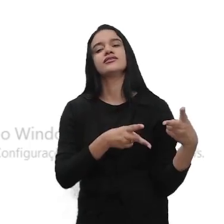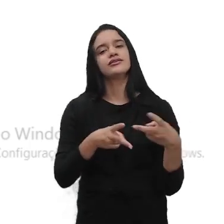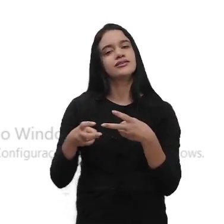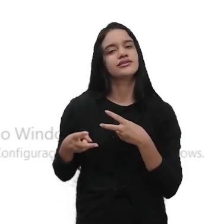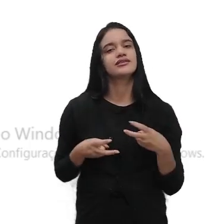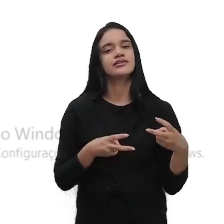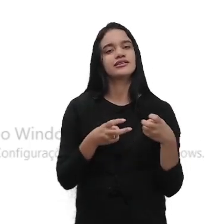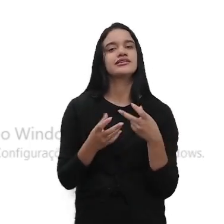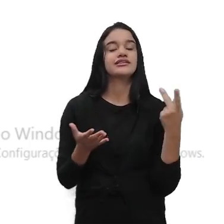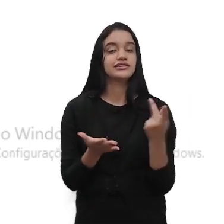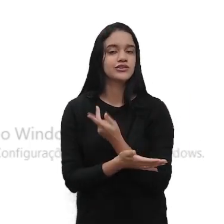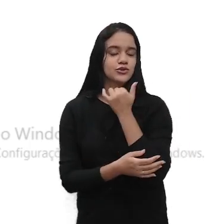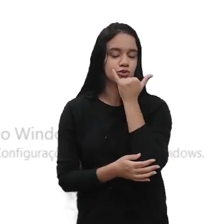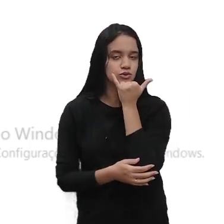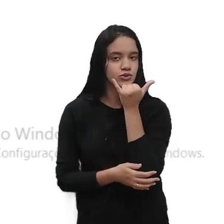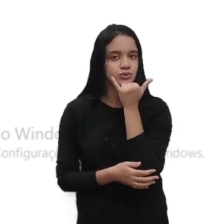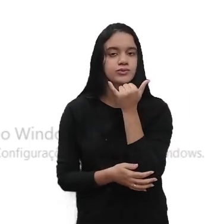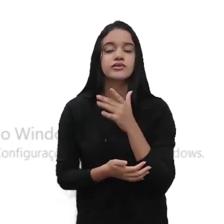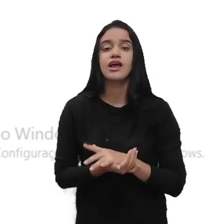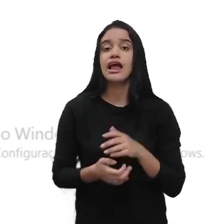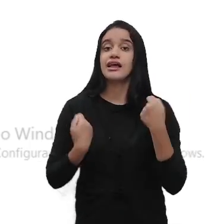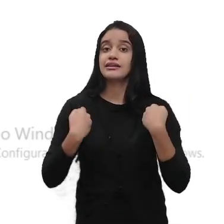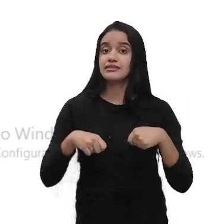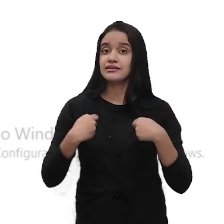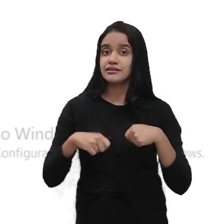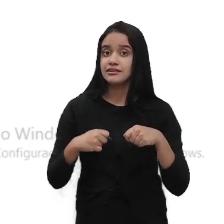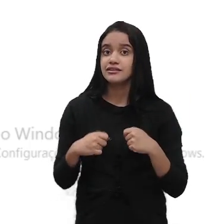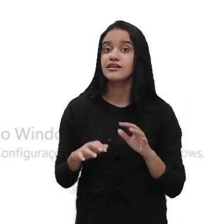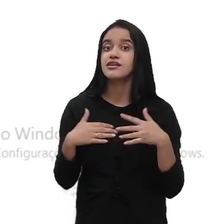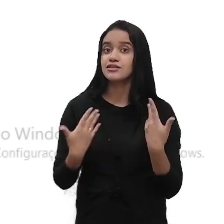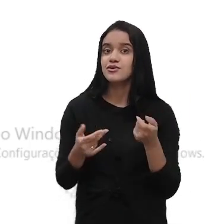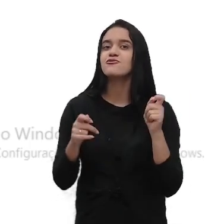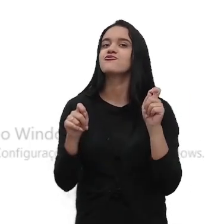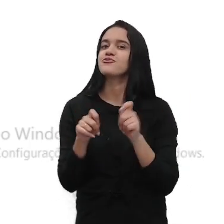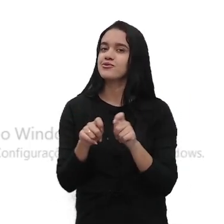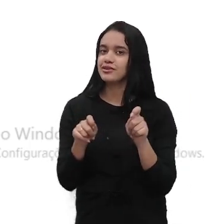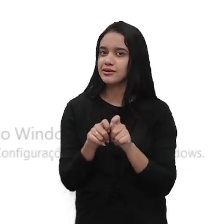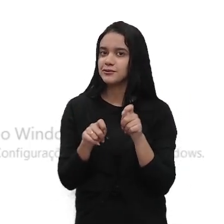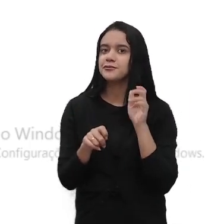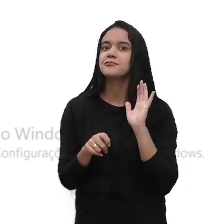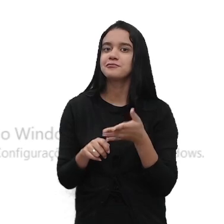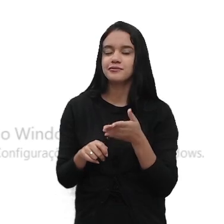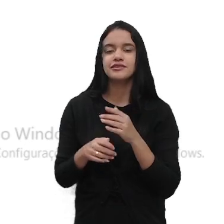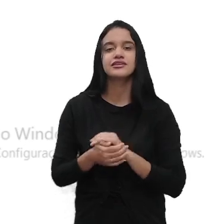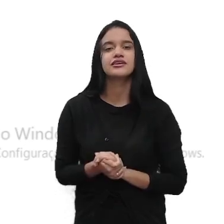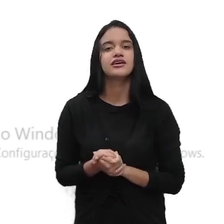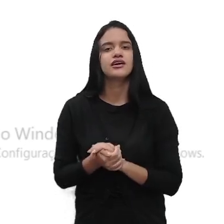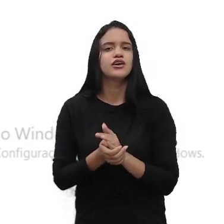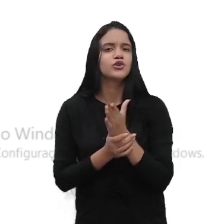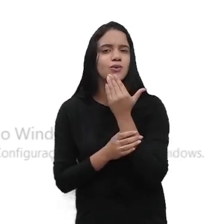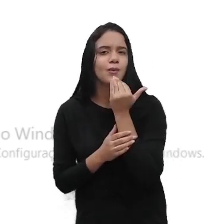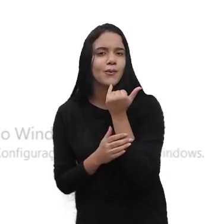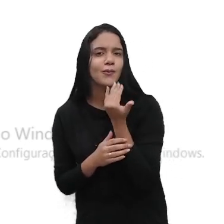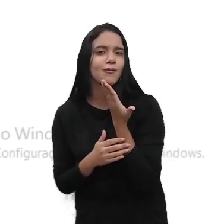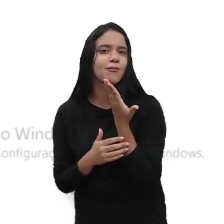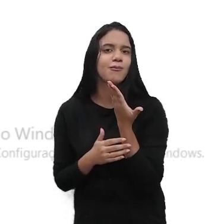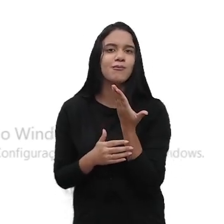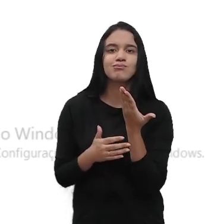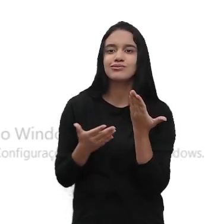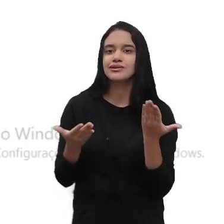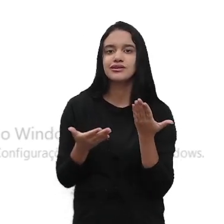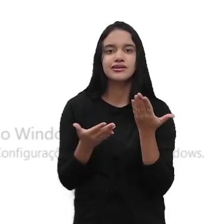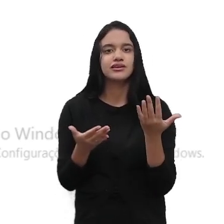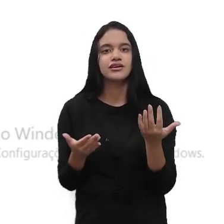da situação, era necessário. E aí foi feito, né? Teve que ser feito. O povo que não come, o povo não ia render nada. Ia ficar